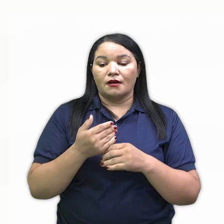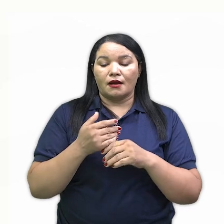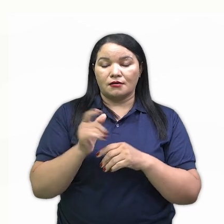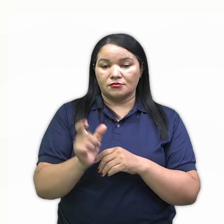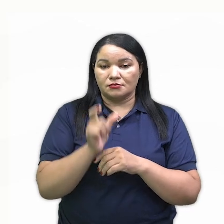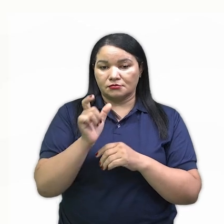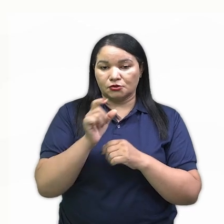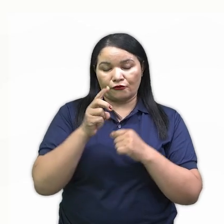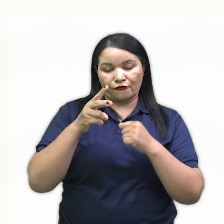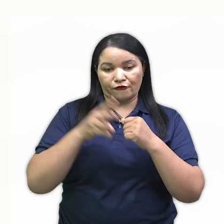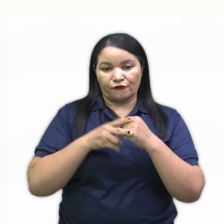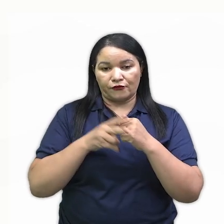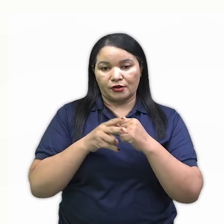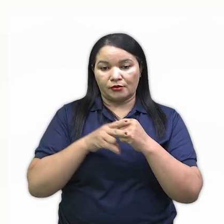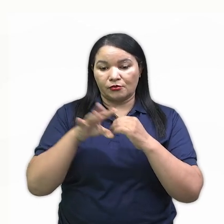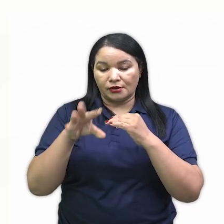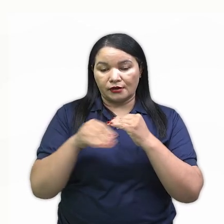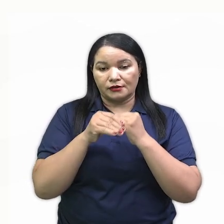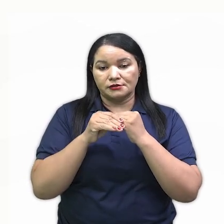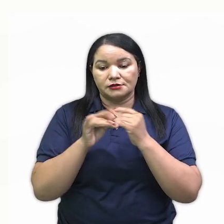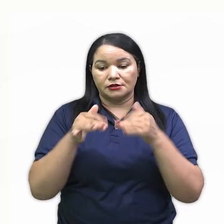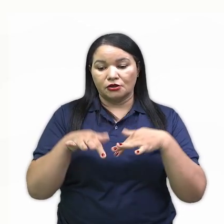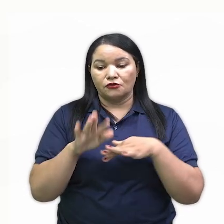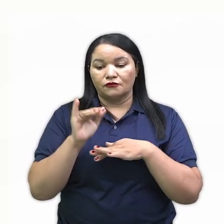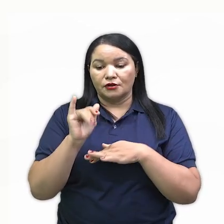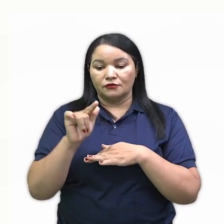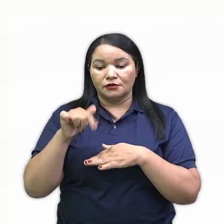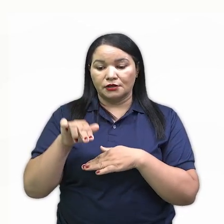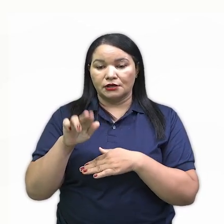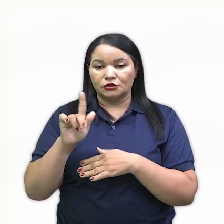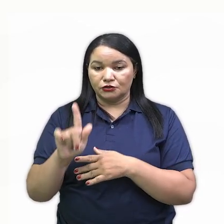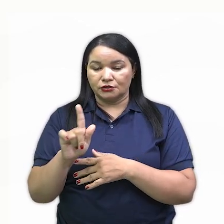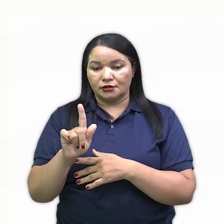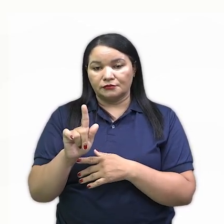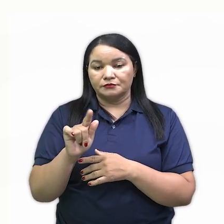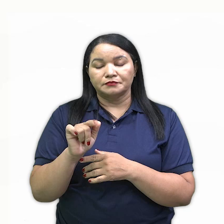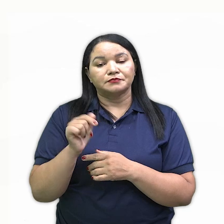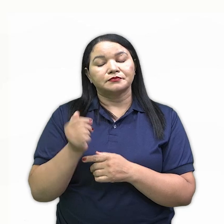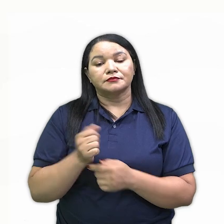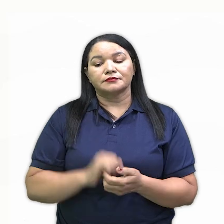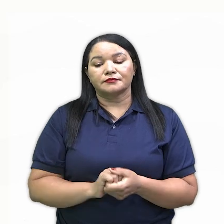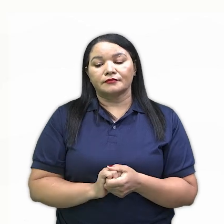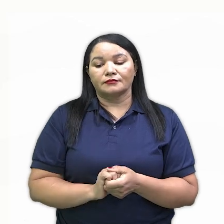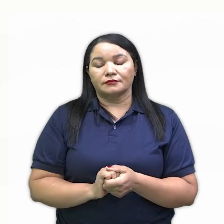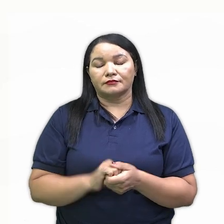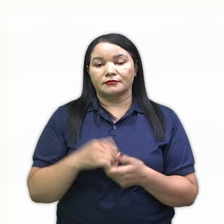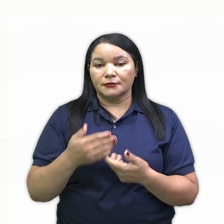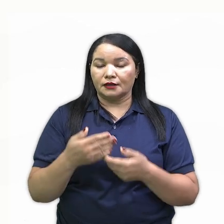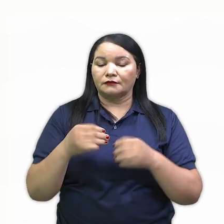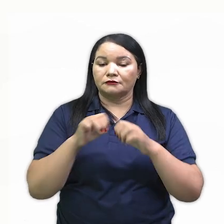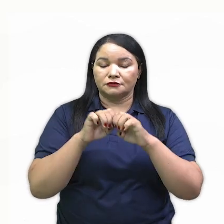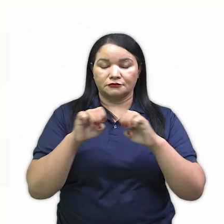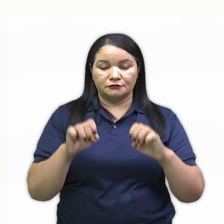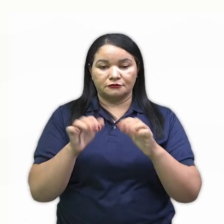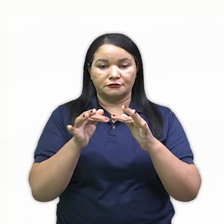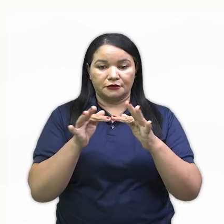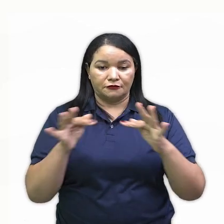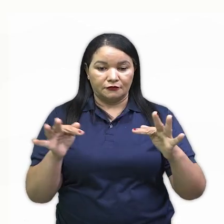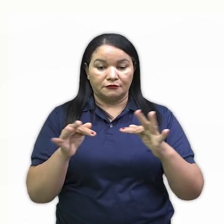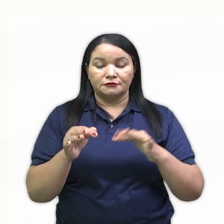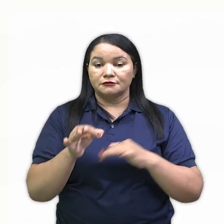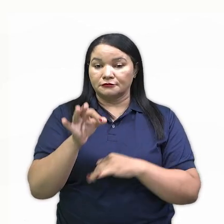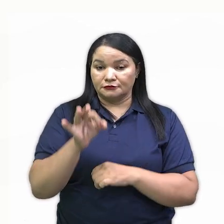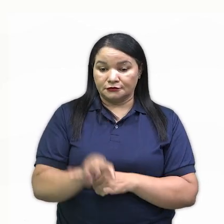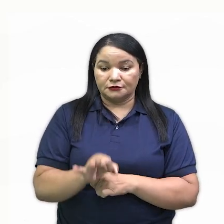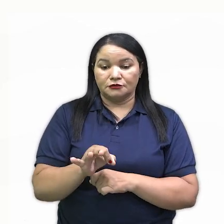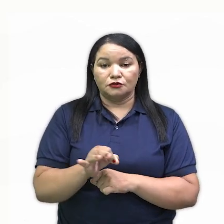Ele estava assistindo TV. Ok? Então, essa aqui é a estrutura de frases